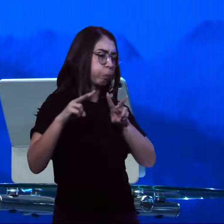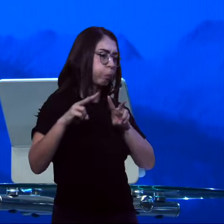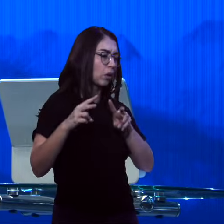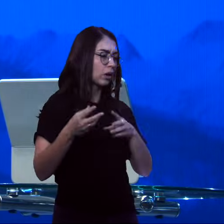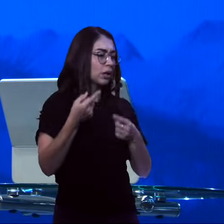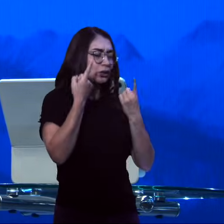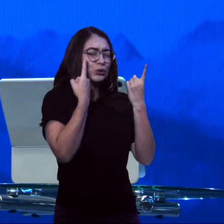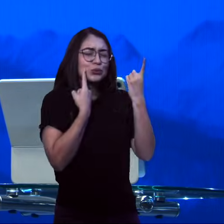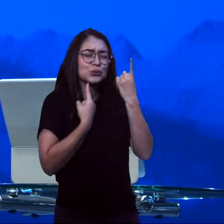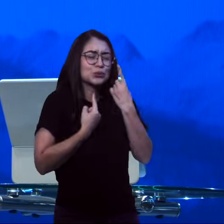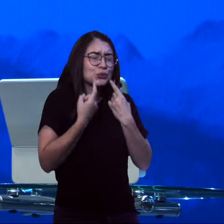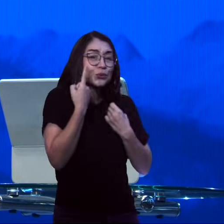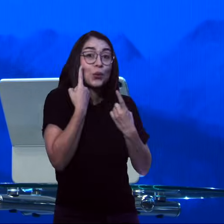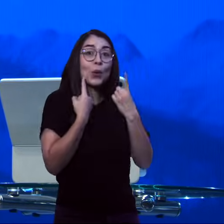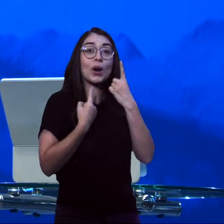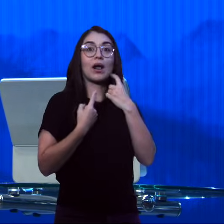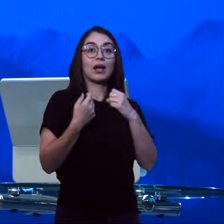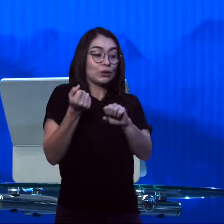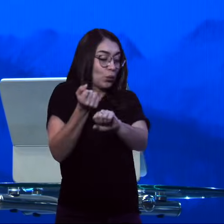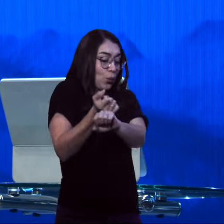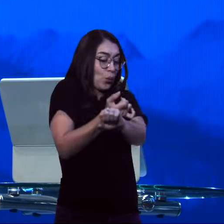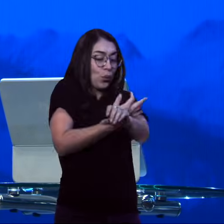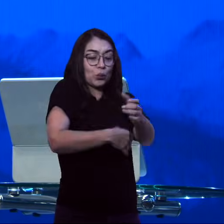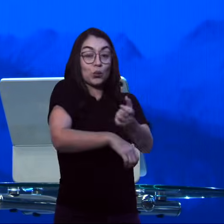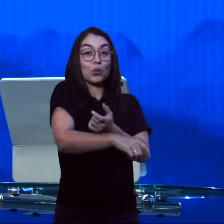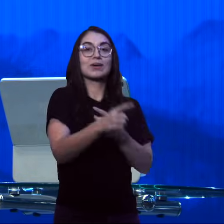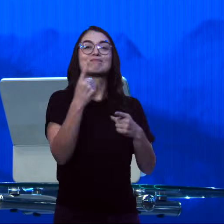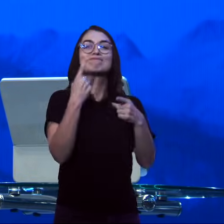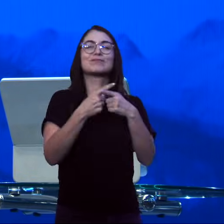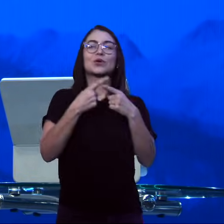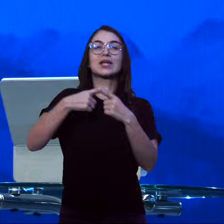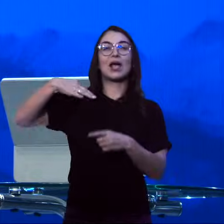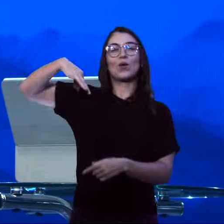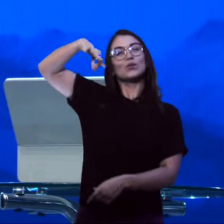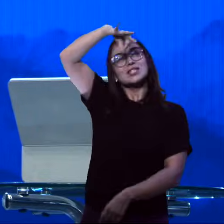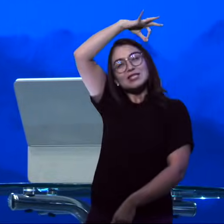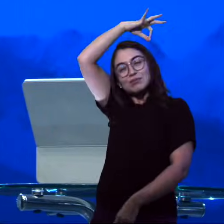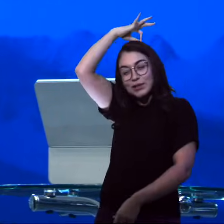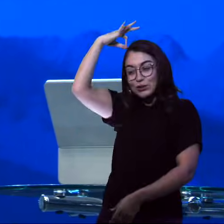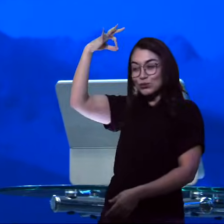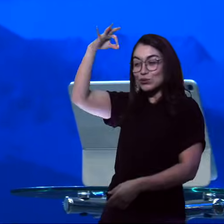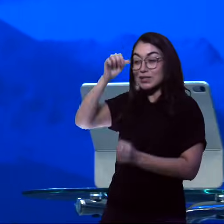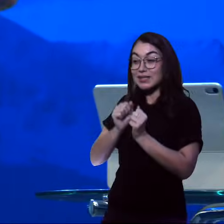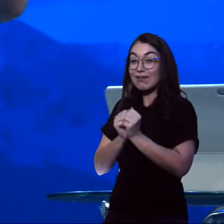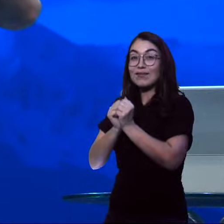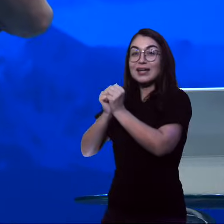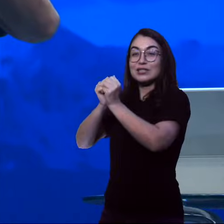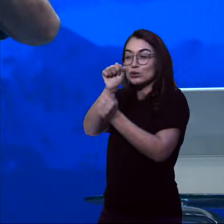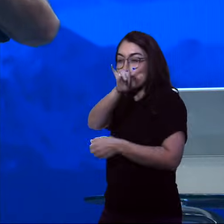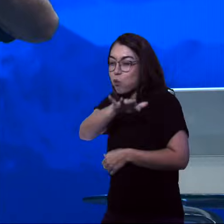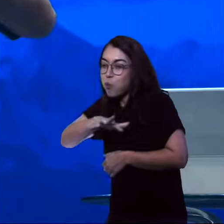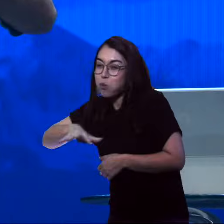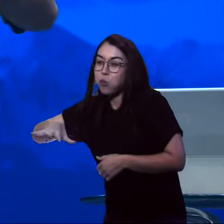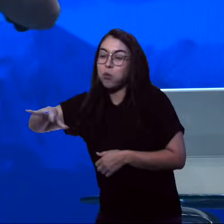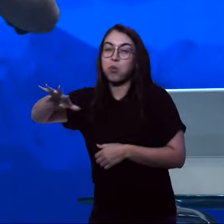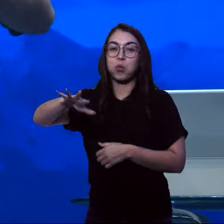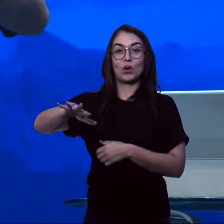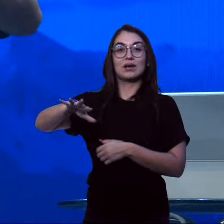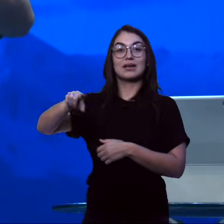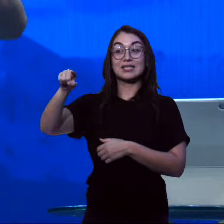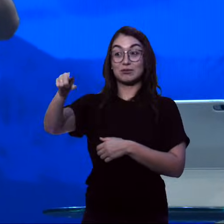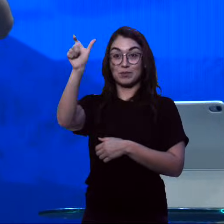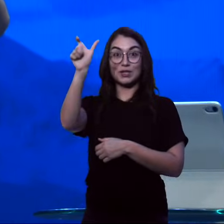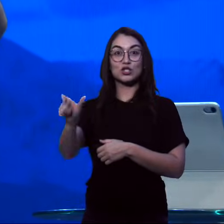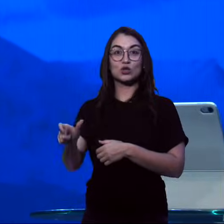começaram a chorar. Porque o Espírito Santo começou a visitá-las e elas começaram a se arrepender dos seus